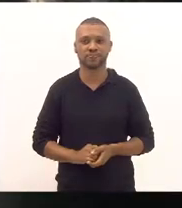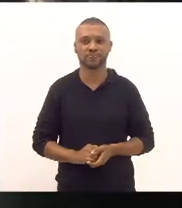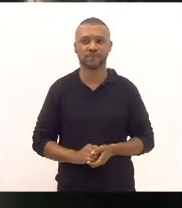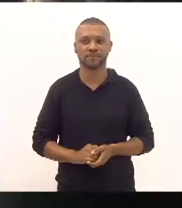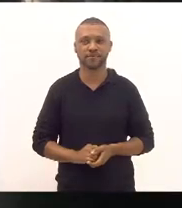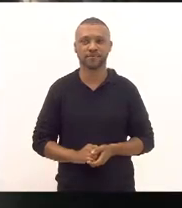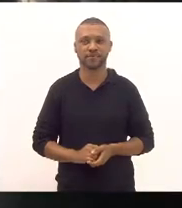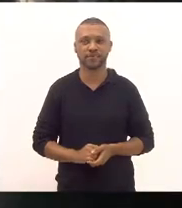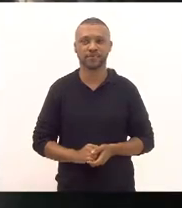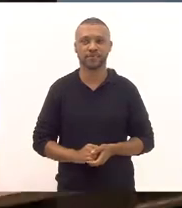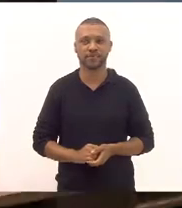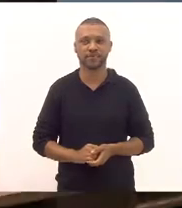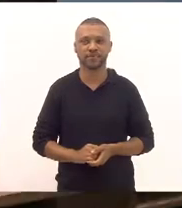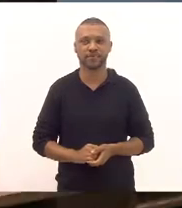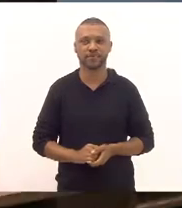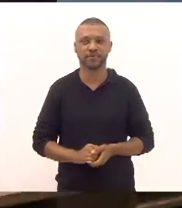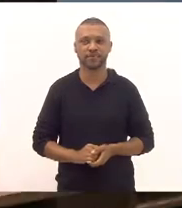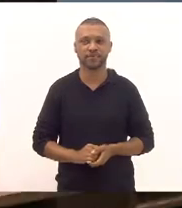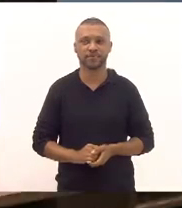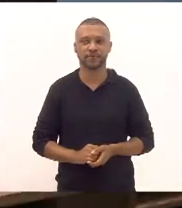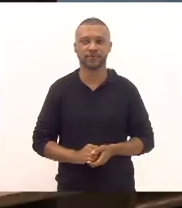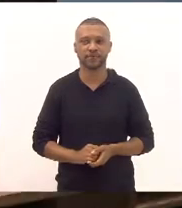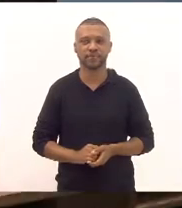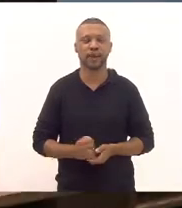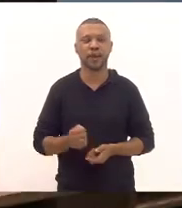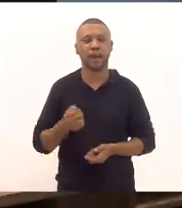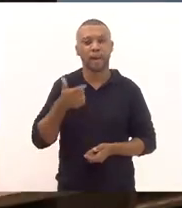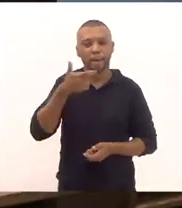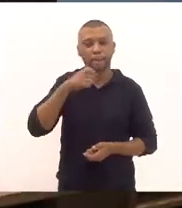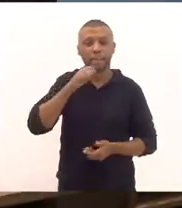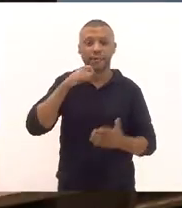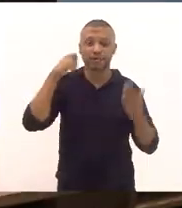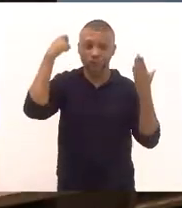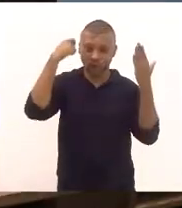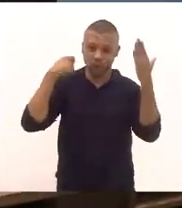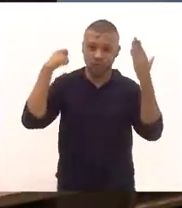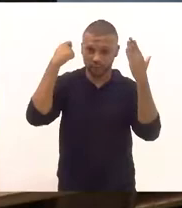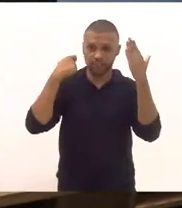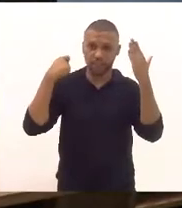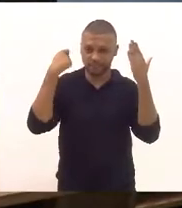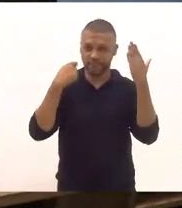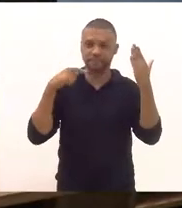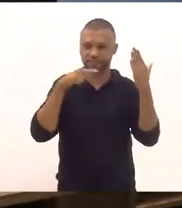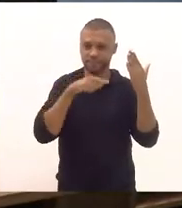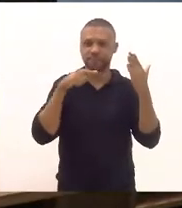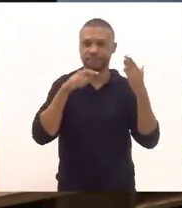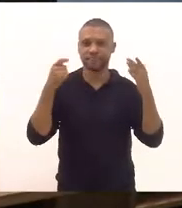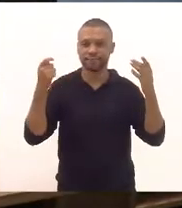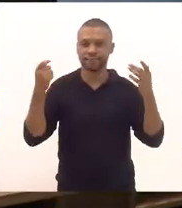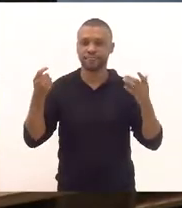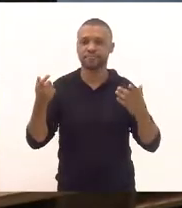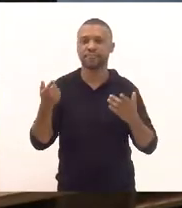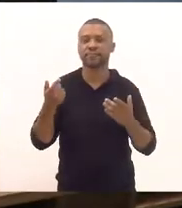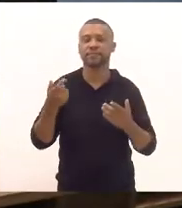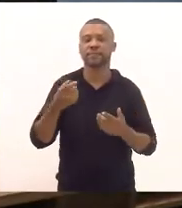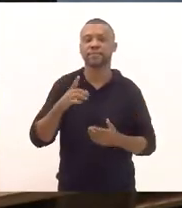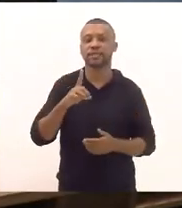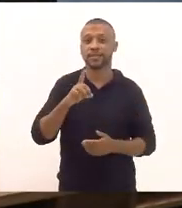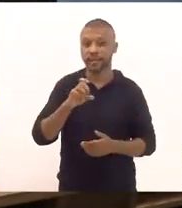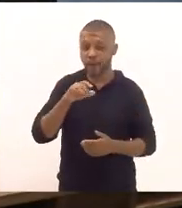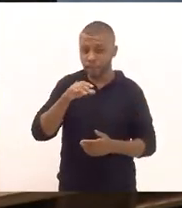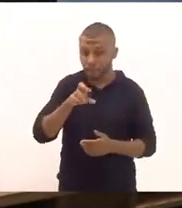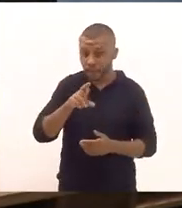e a mãe meninazinha de Oxum só Demilson